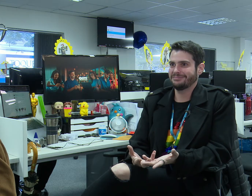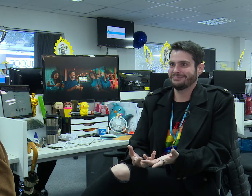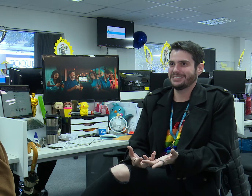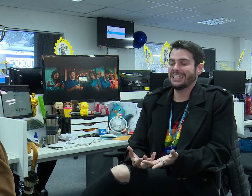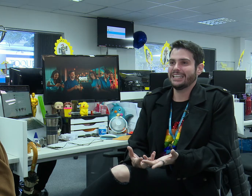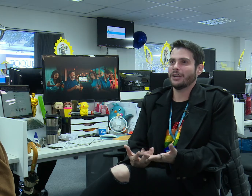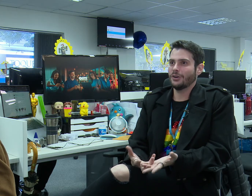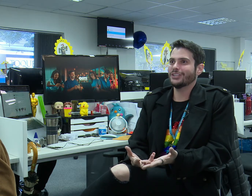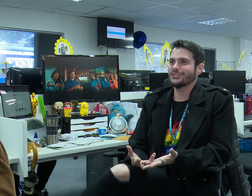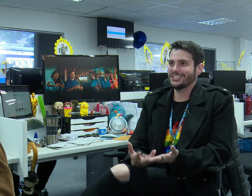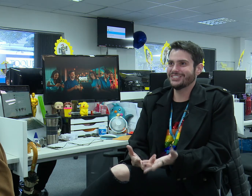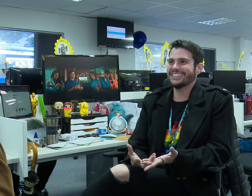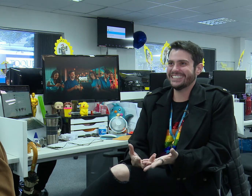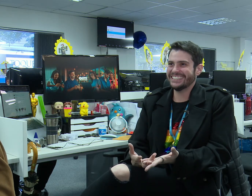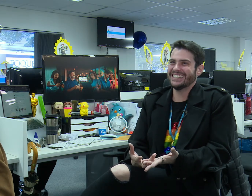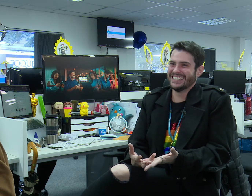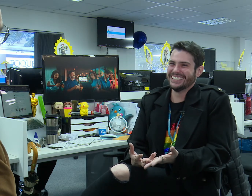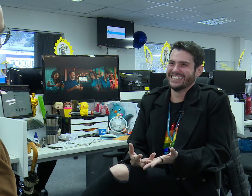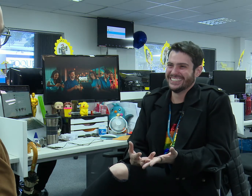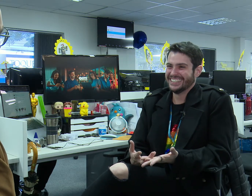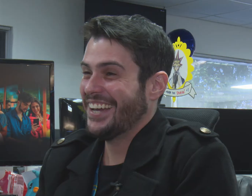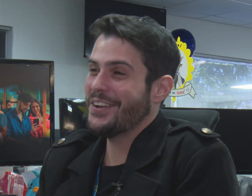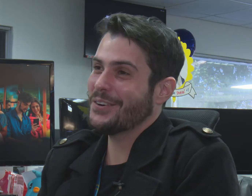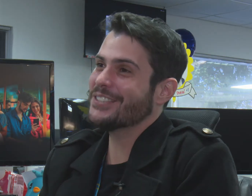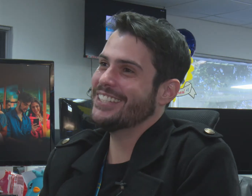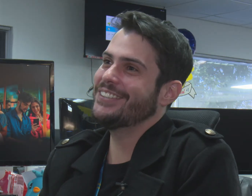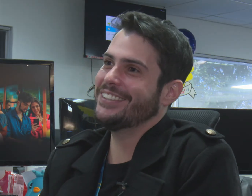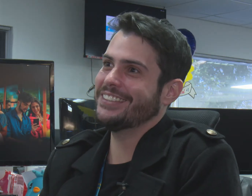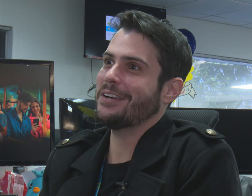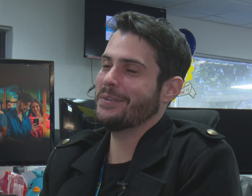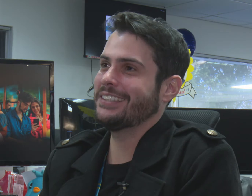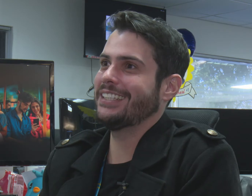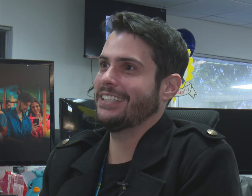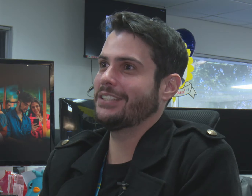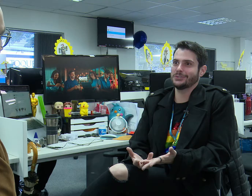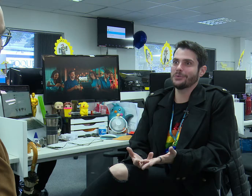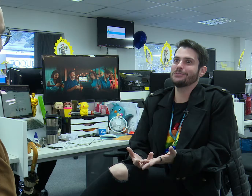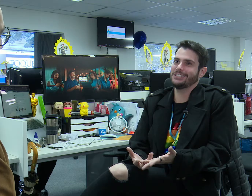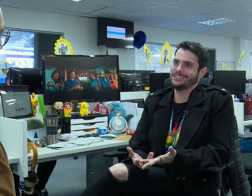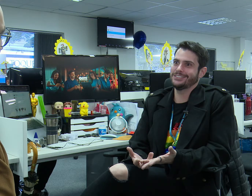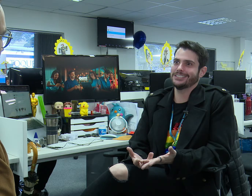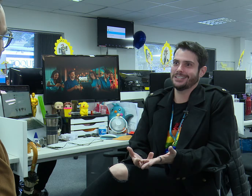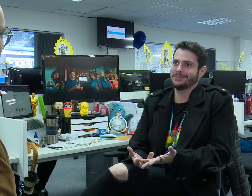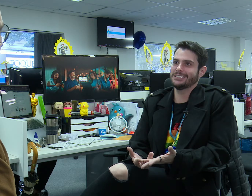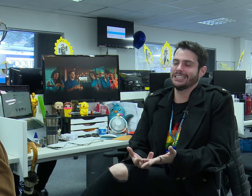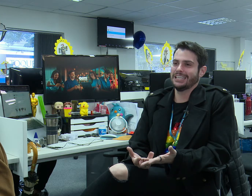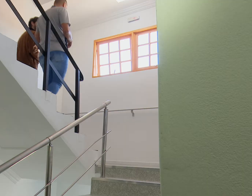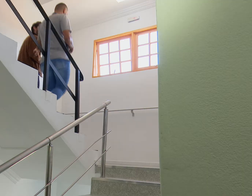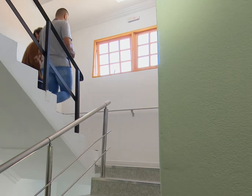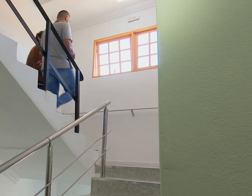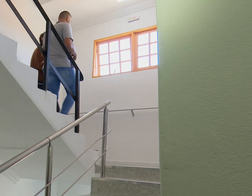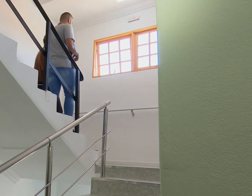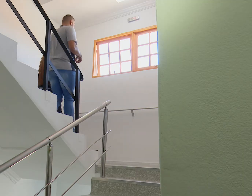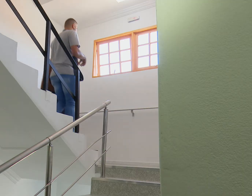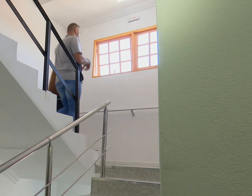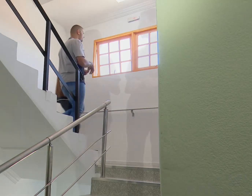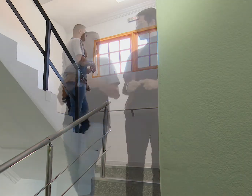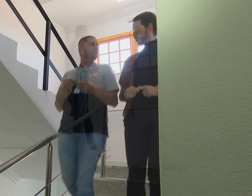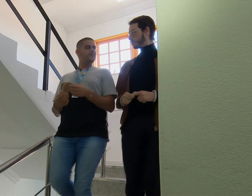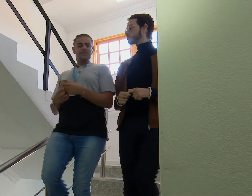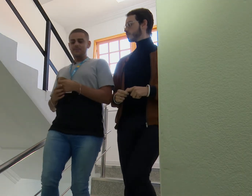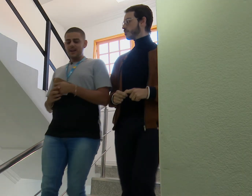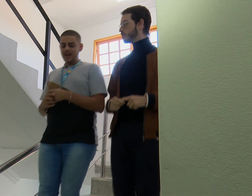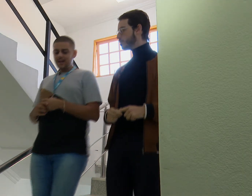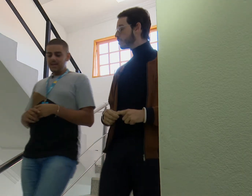bandeira. E agora eu sinto que eu consigo levantar a bandeira e que sou ouvido, sabe? Superar as